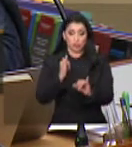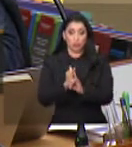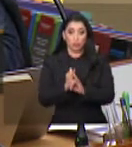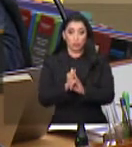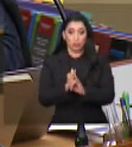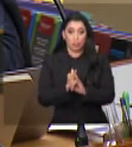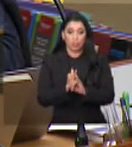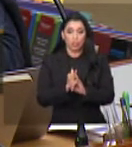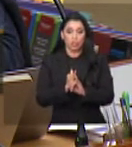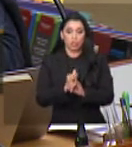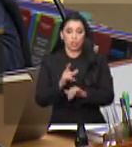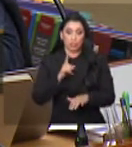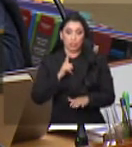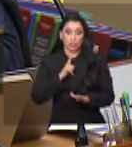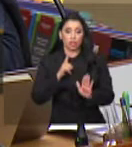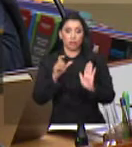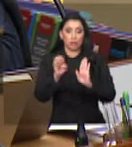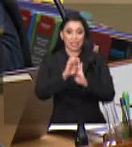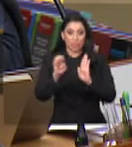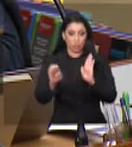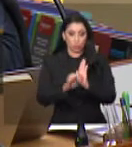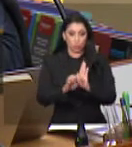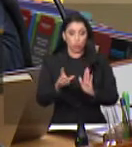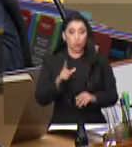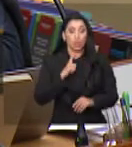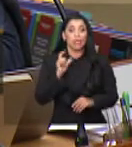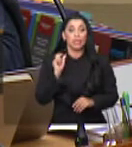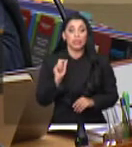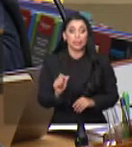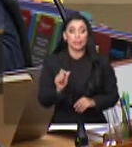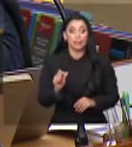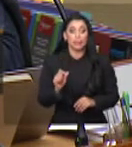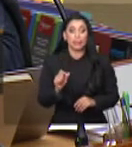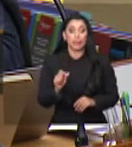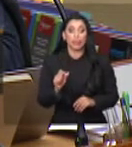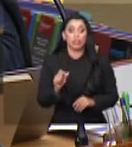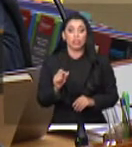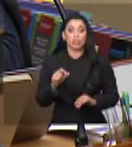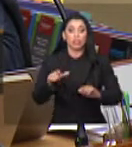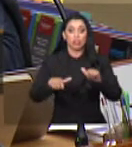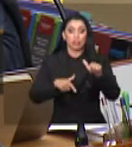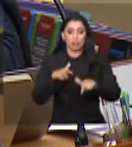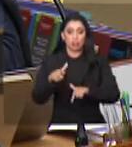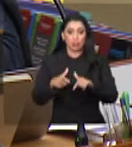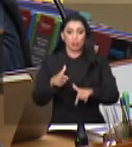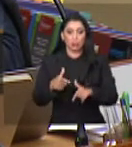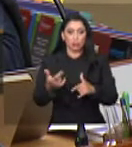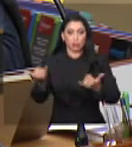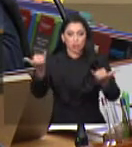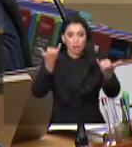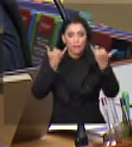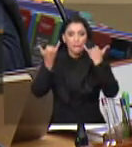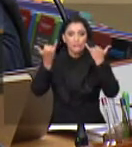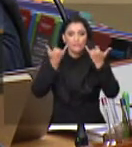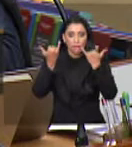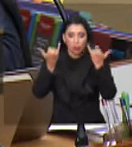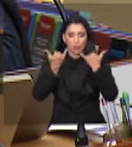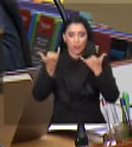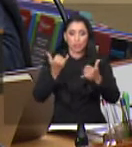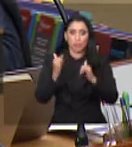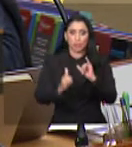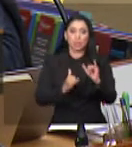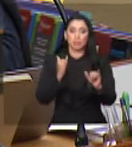de seu estatuto como também de serviços de acesso e de informações a internet